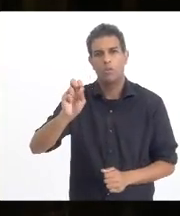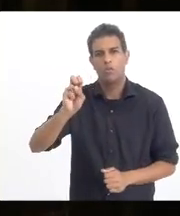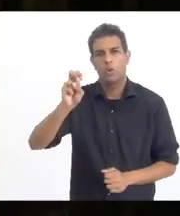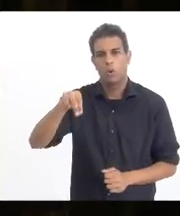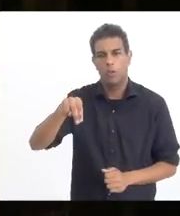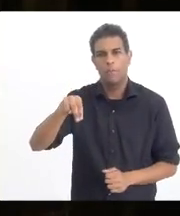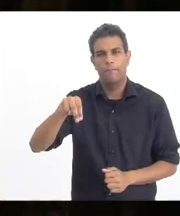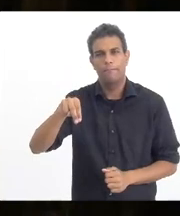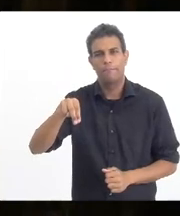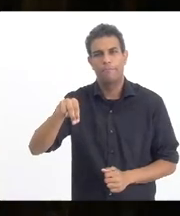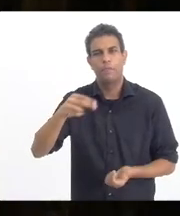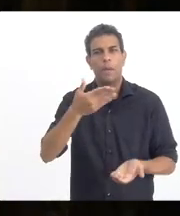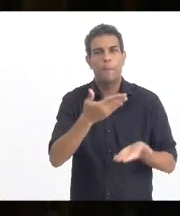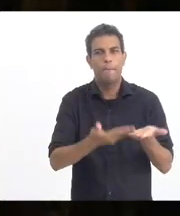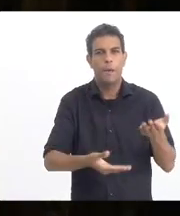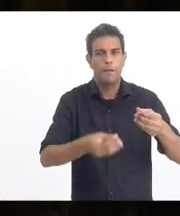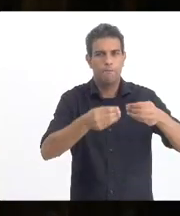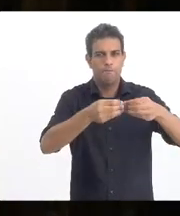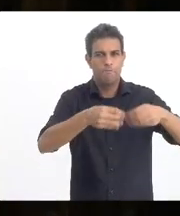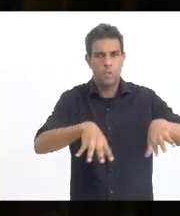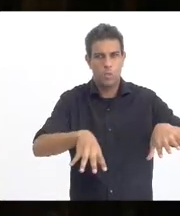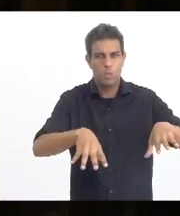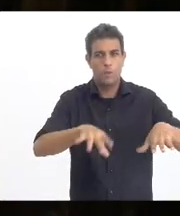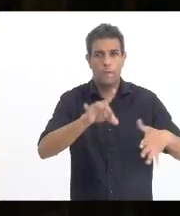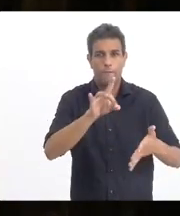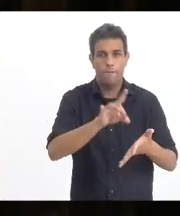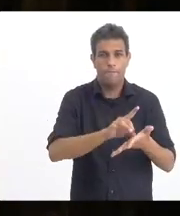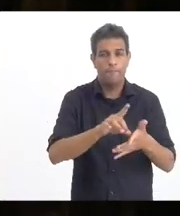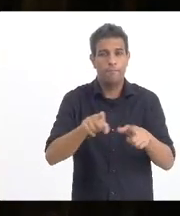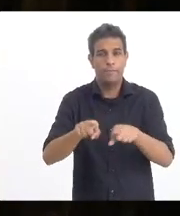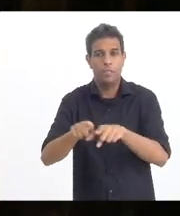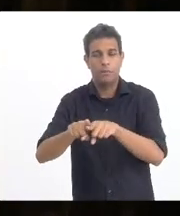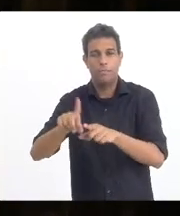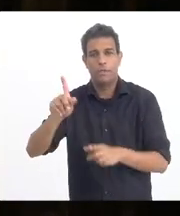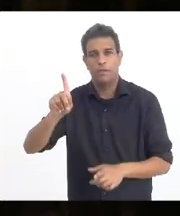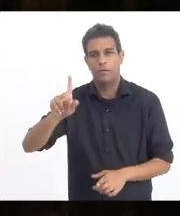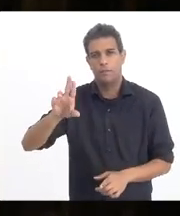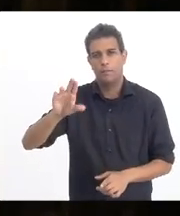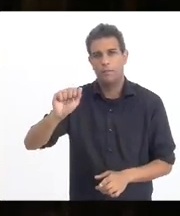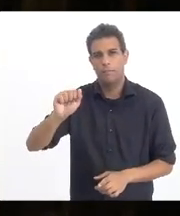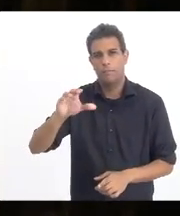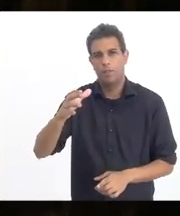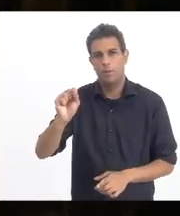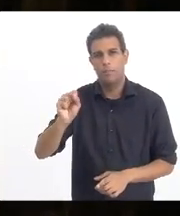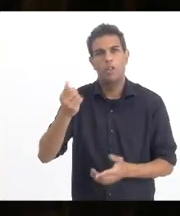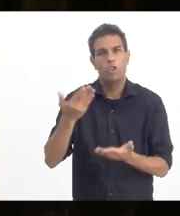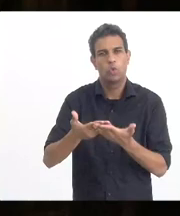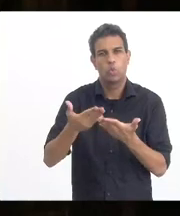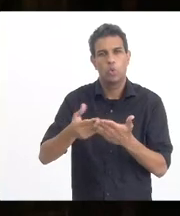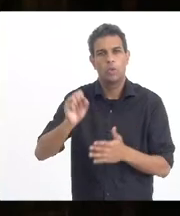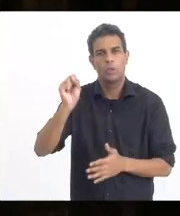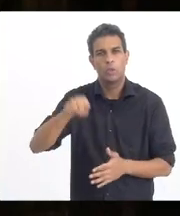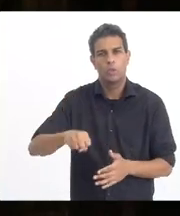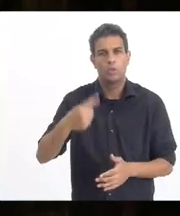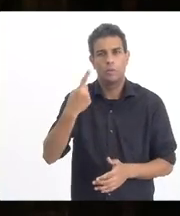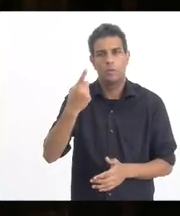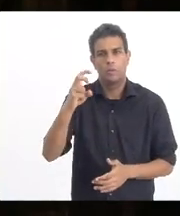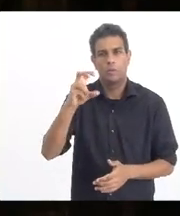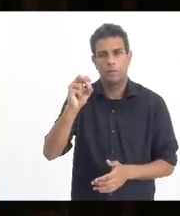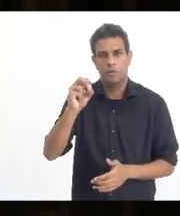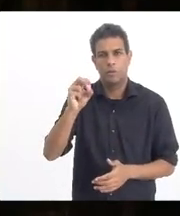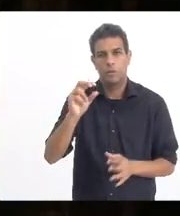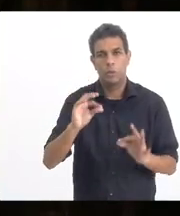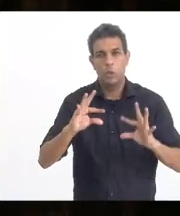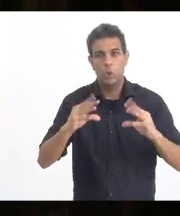Para que não tenha nenhum tipo de prejuízo, tanto para os oficiais e praças, foi feito o estudo, sim, de 150 de grete